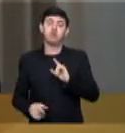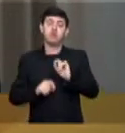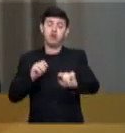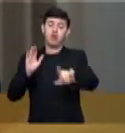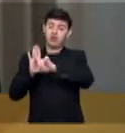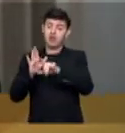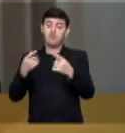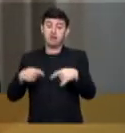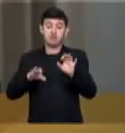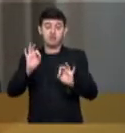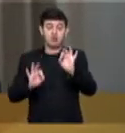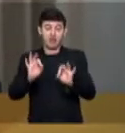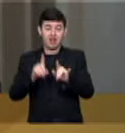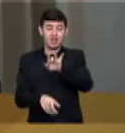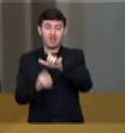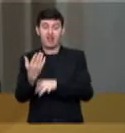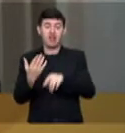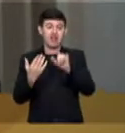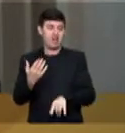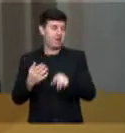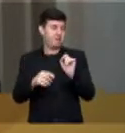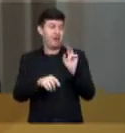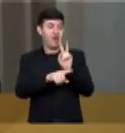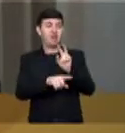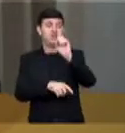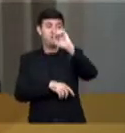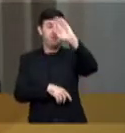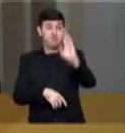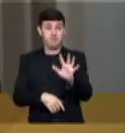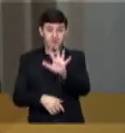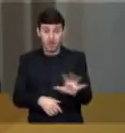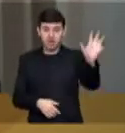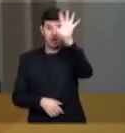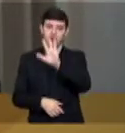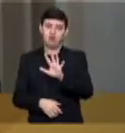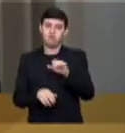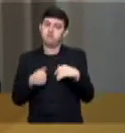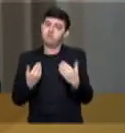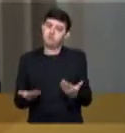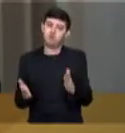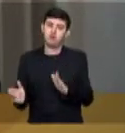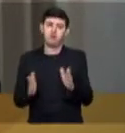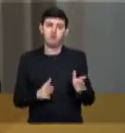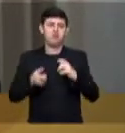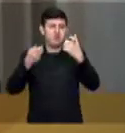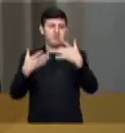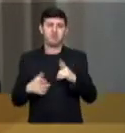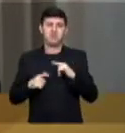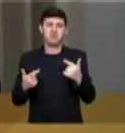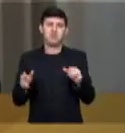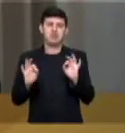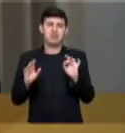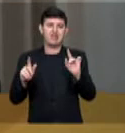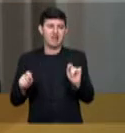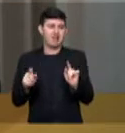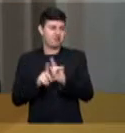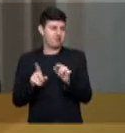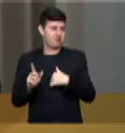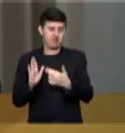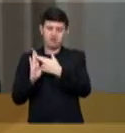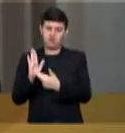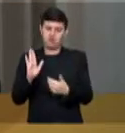ser federal. Por fim, eu gostaria de dizer que, então, não há uma suplementação normativa aqui, ministros, mas